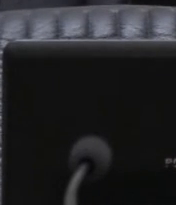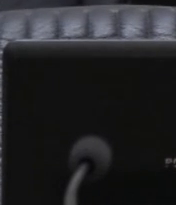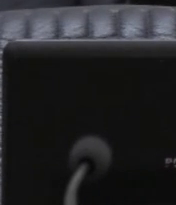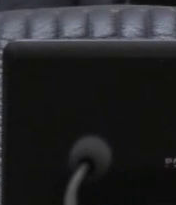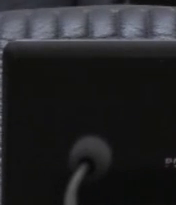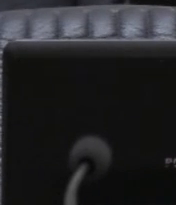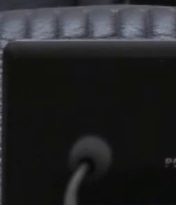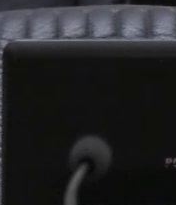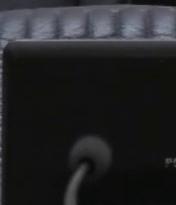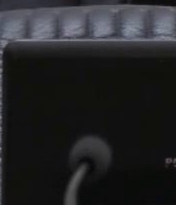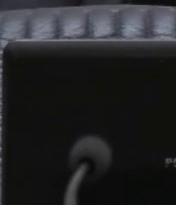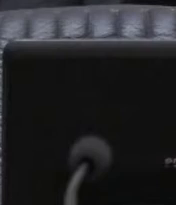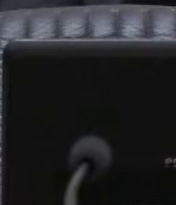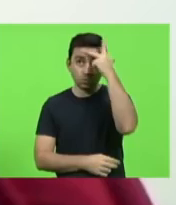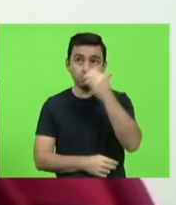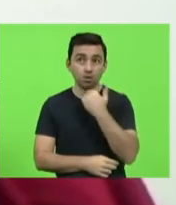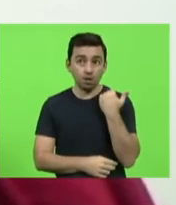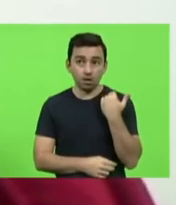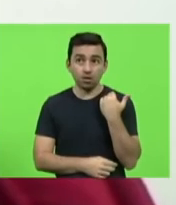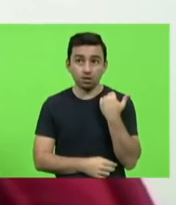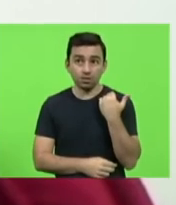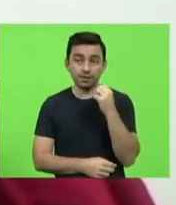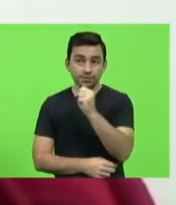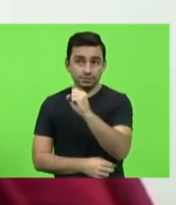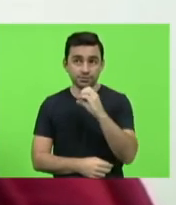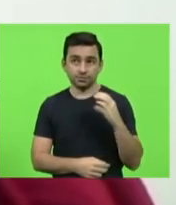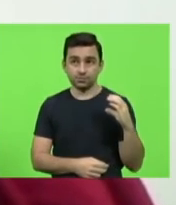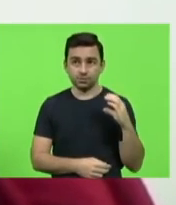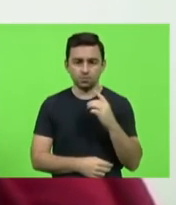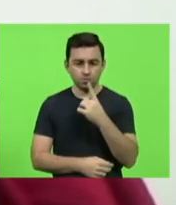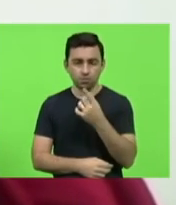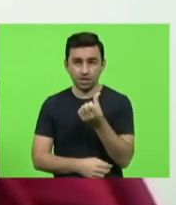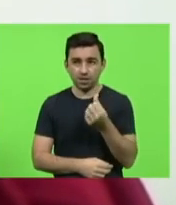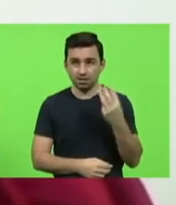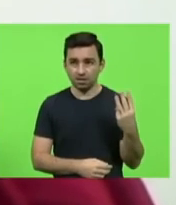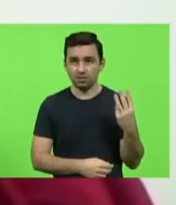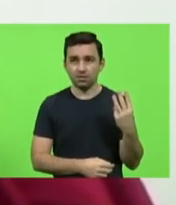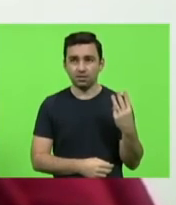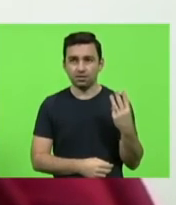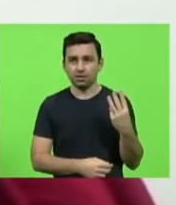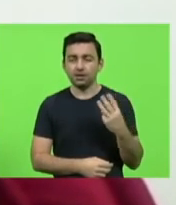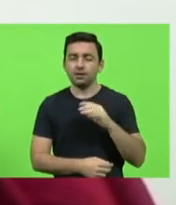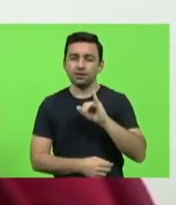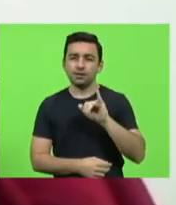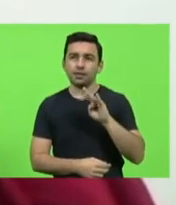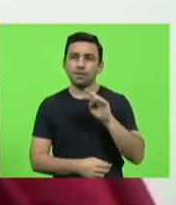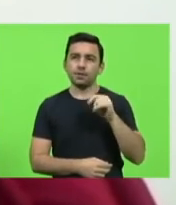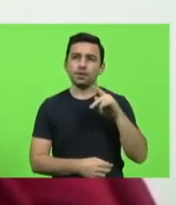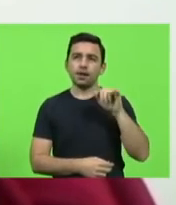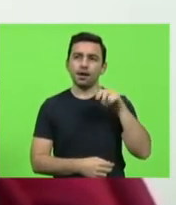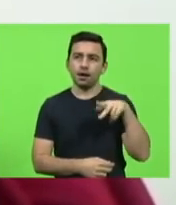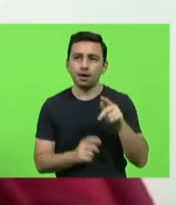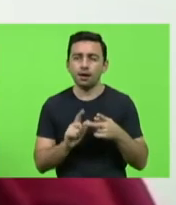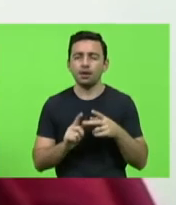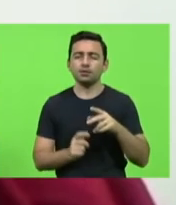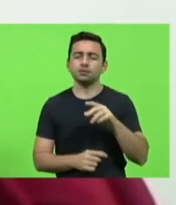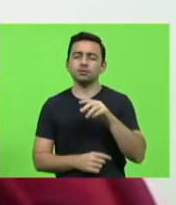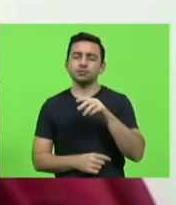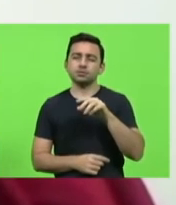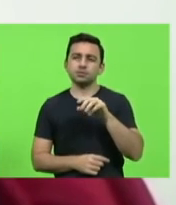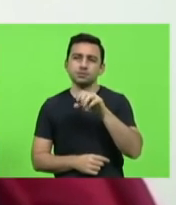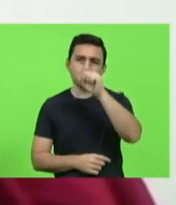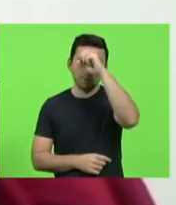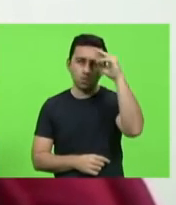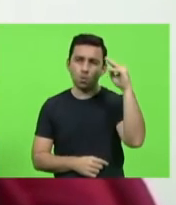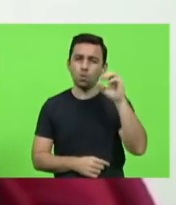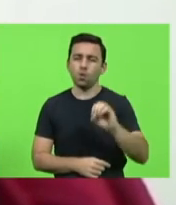quarto quadrimestre de 2020. A parlamentar criticou a redução de 3,6% dos gastos